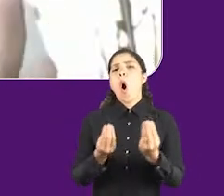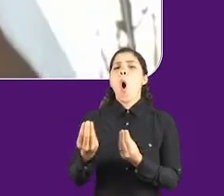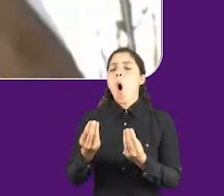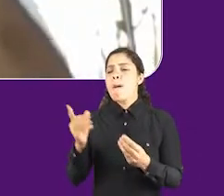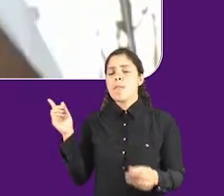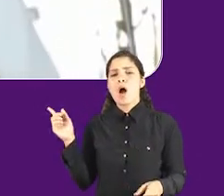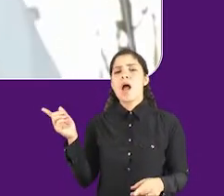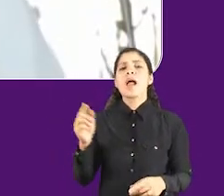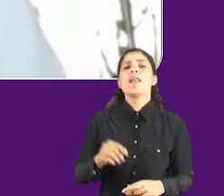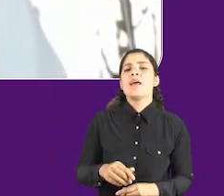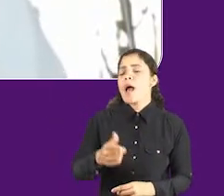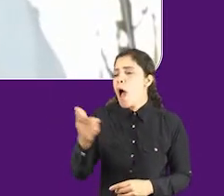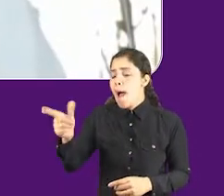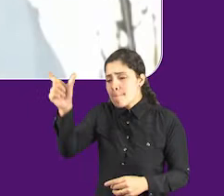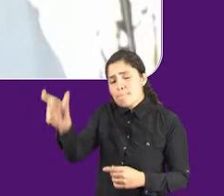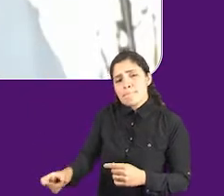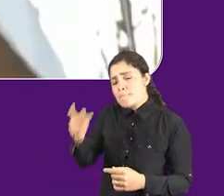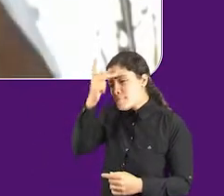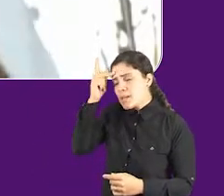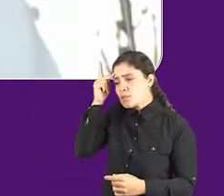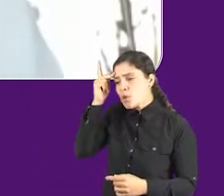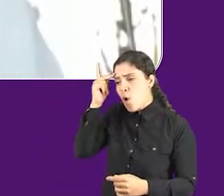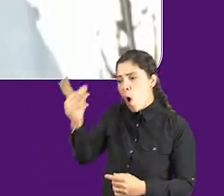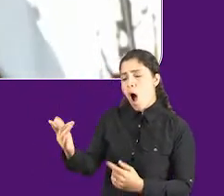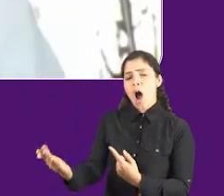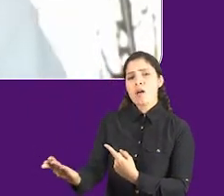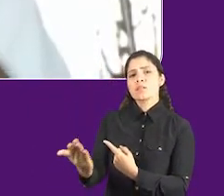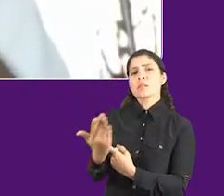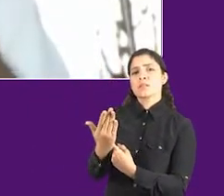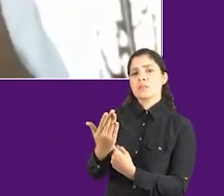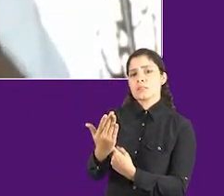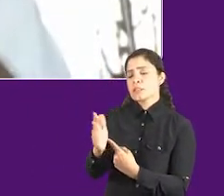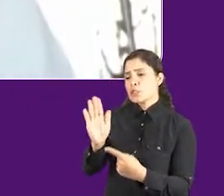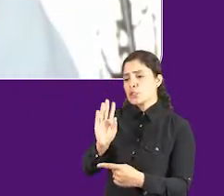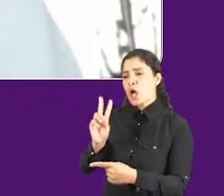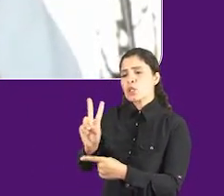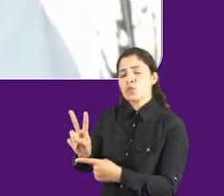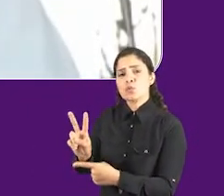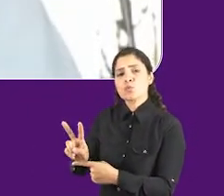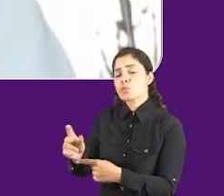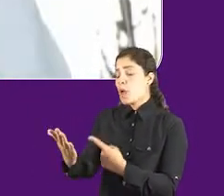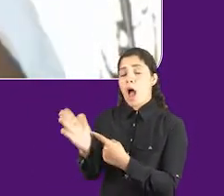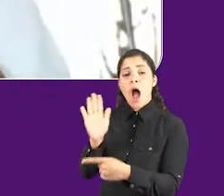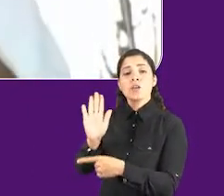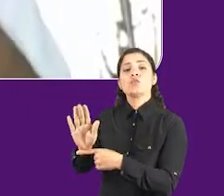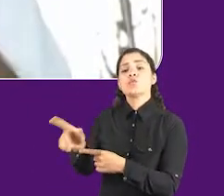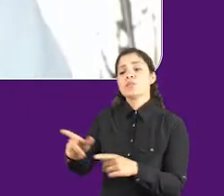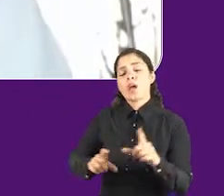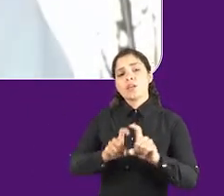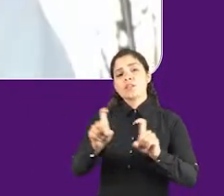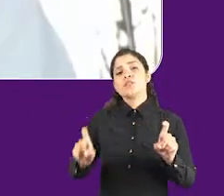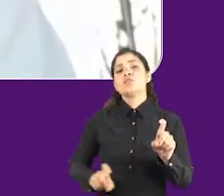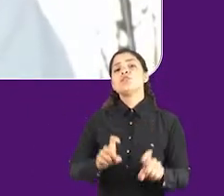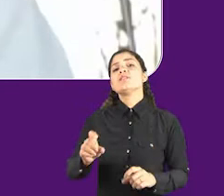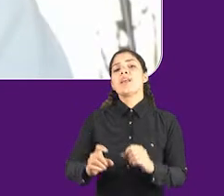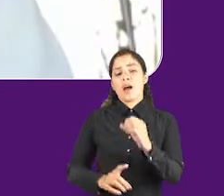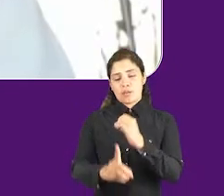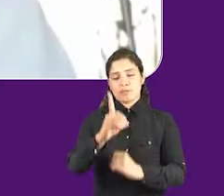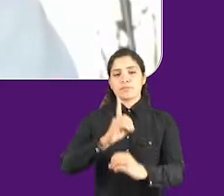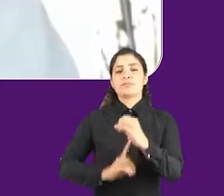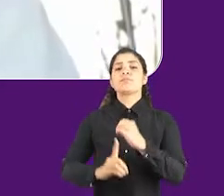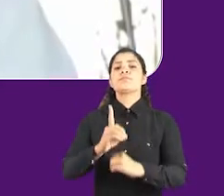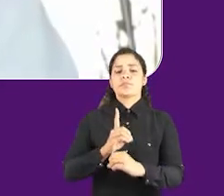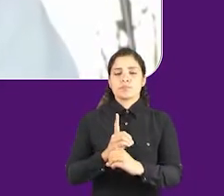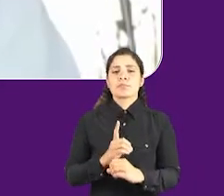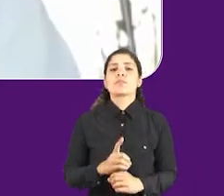interagir o hospital a identificar os três quatro cinco esse projeto pontos a